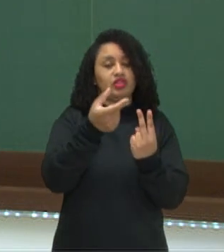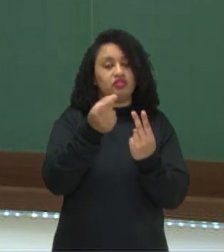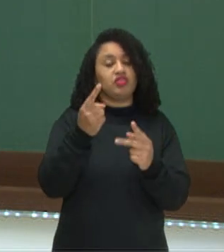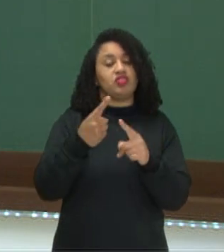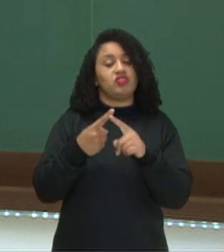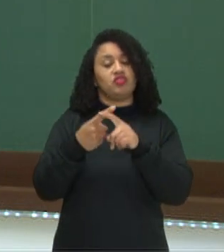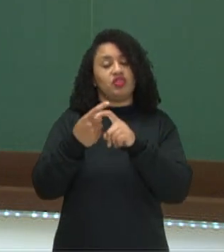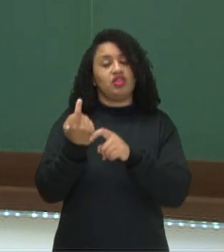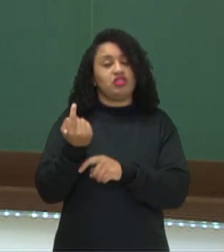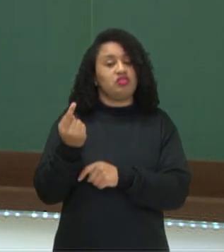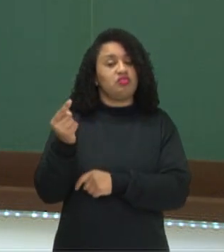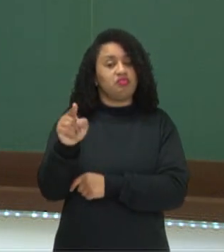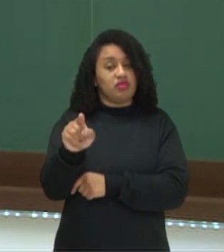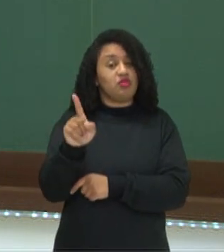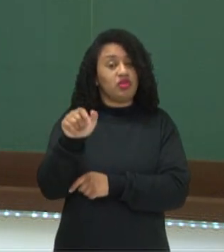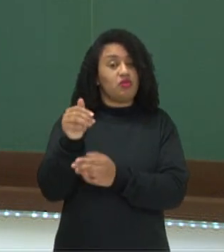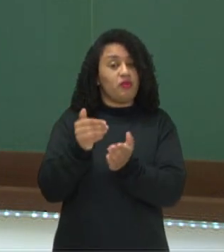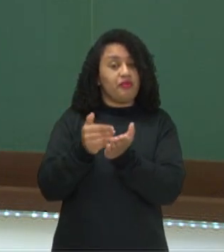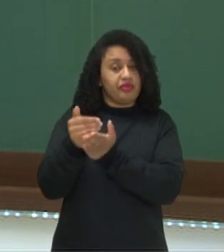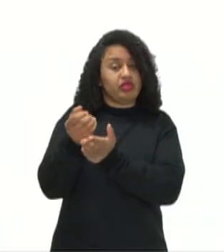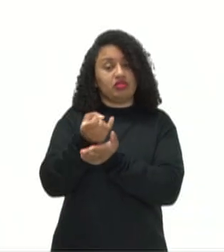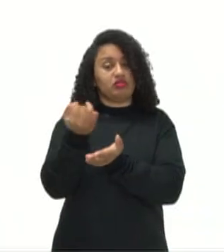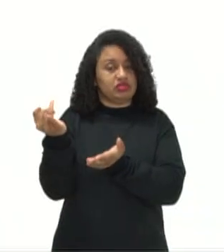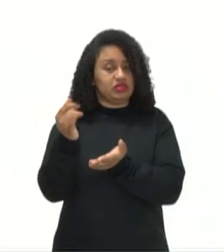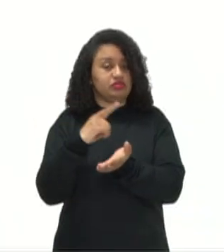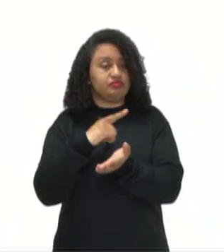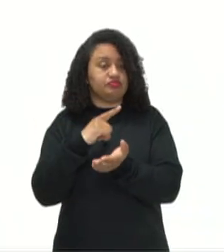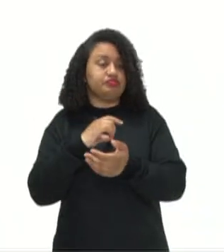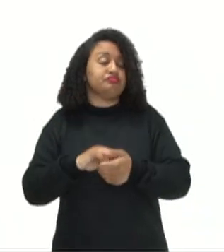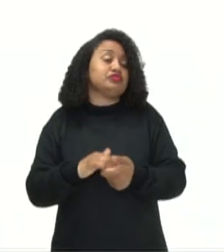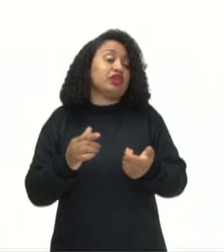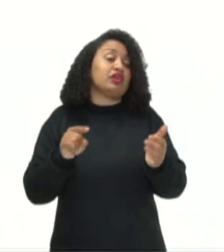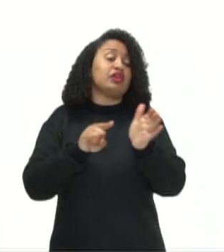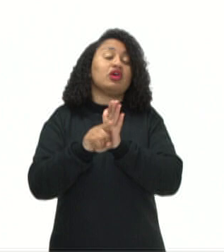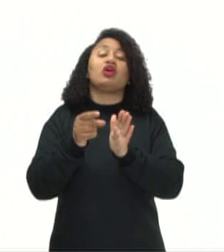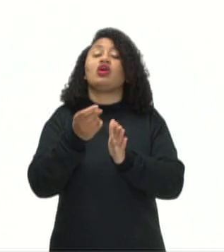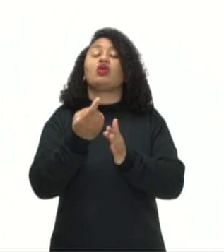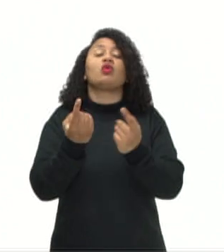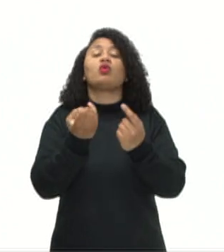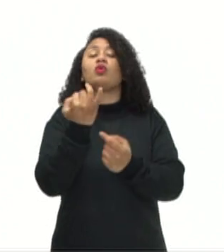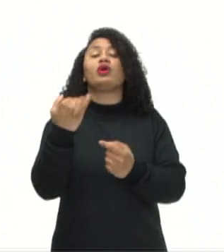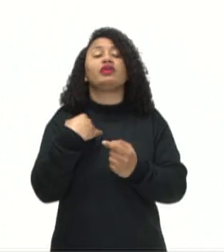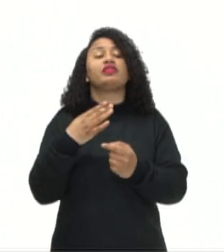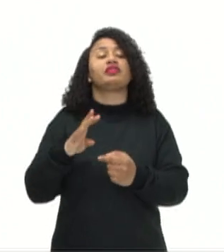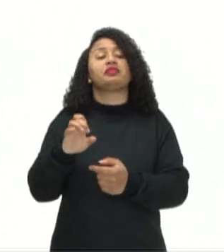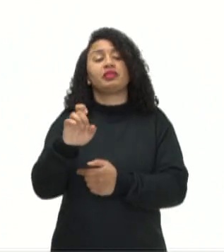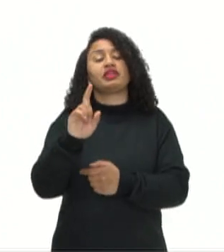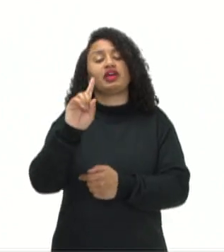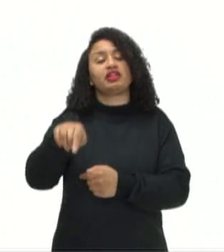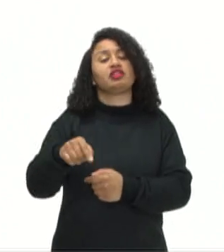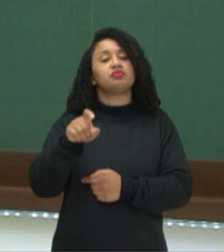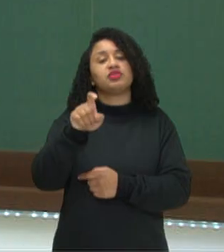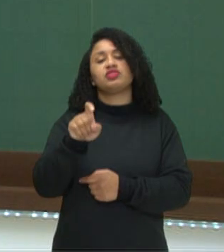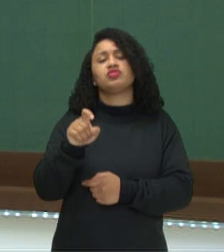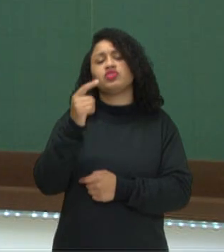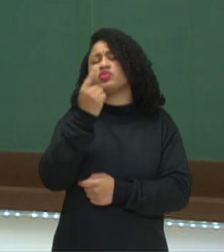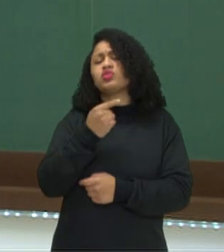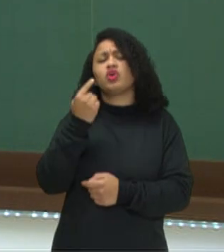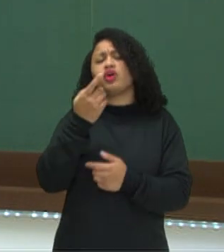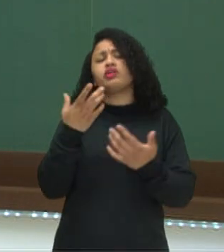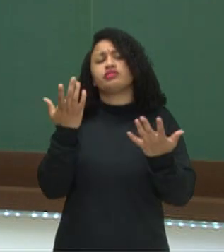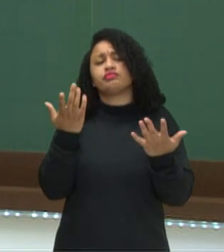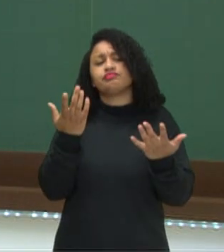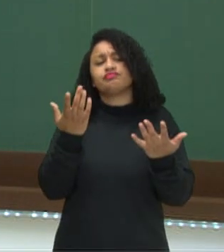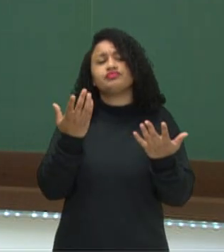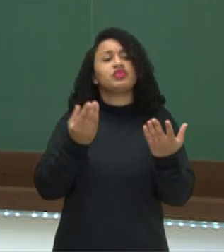a quantidade inicial. Então, a pergunta é, qual deve ser a quantidade de bactérias após X horas?